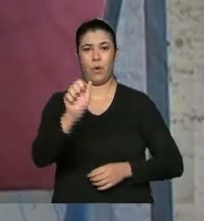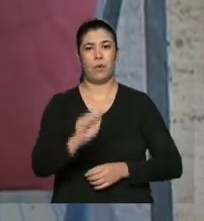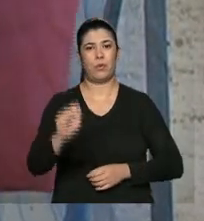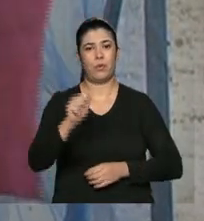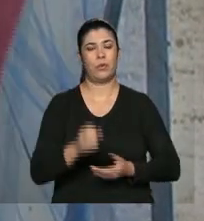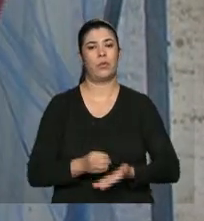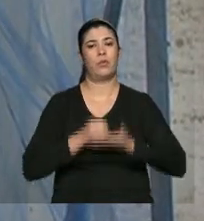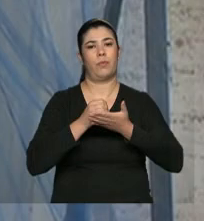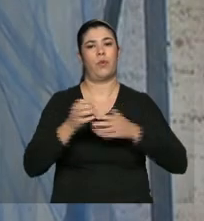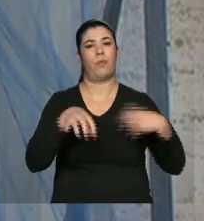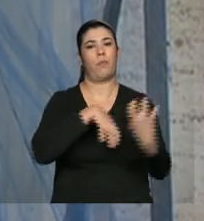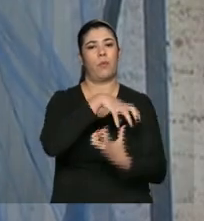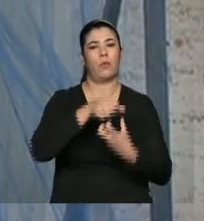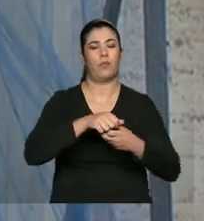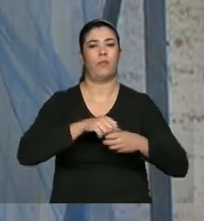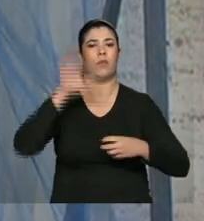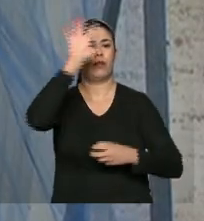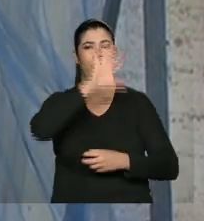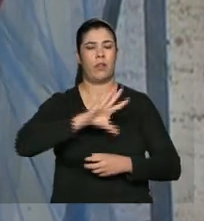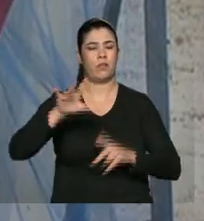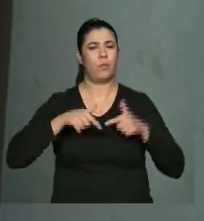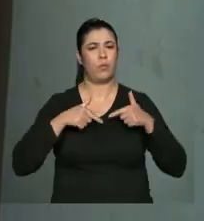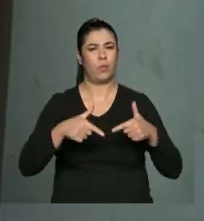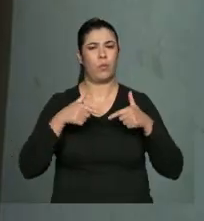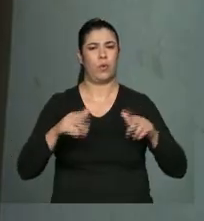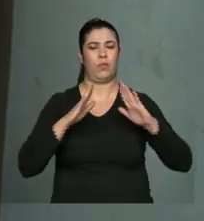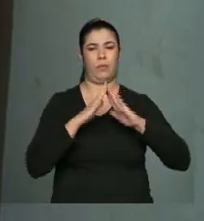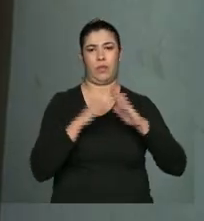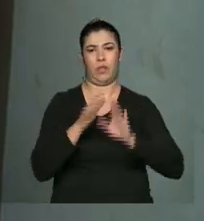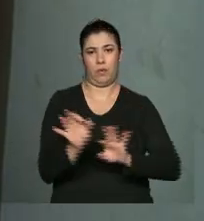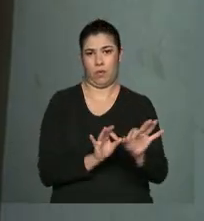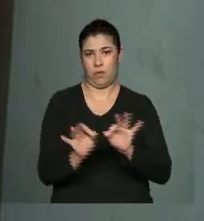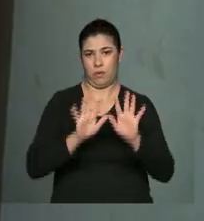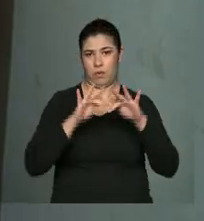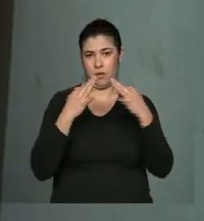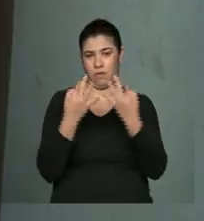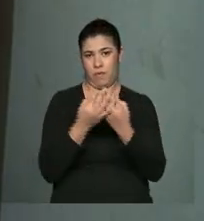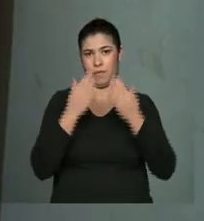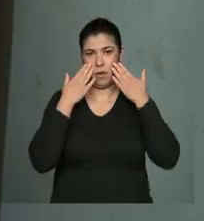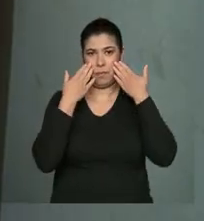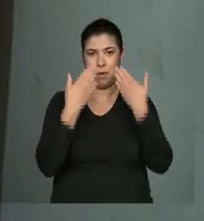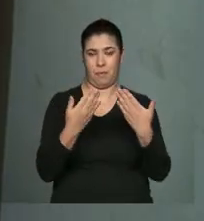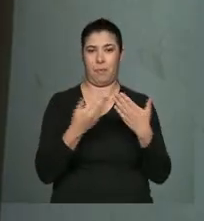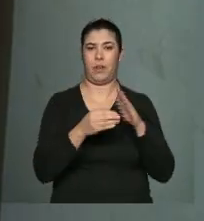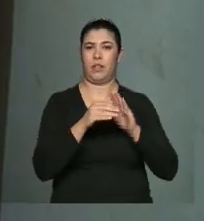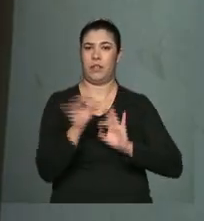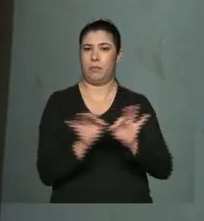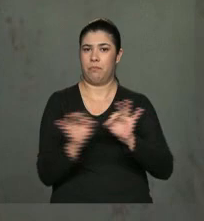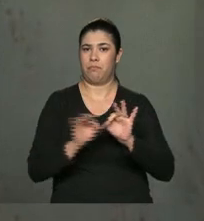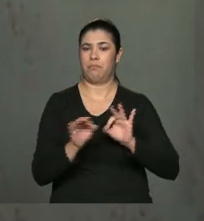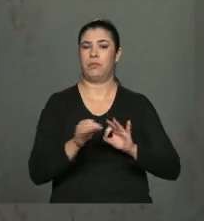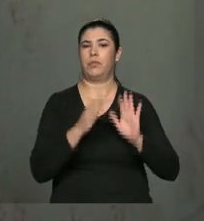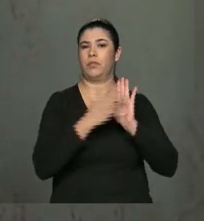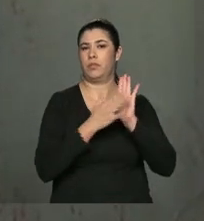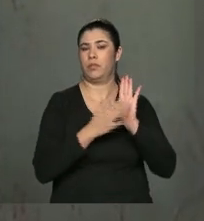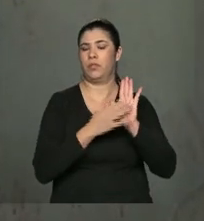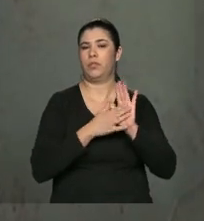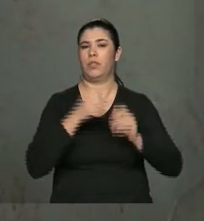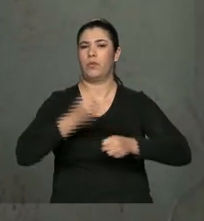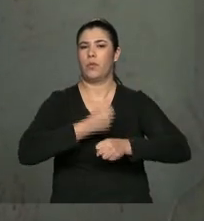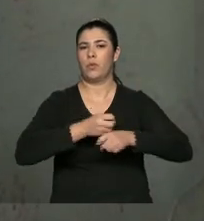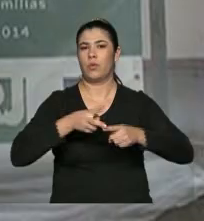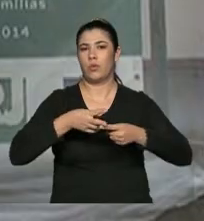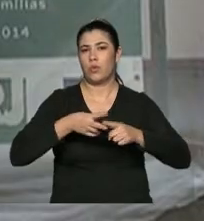o Movimento Nacional de Luta pela Moradia, que organizou as famílias para apresentar um projeto de reforma para a Caixa